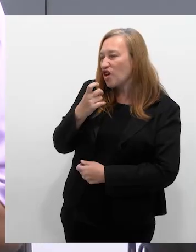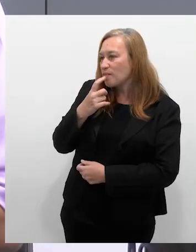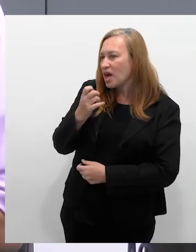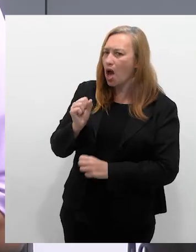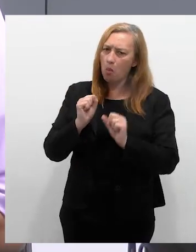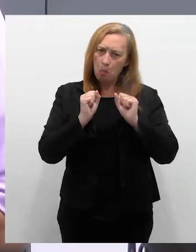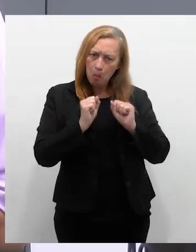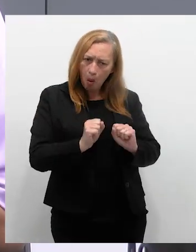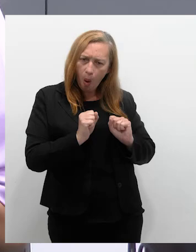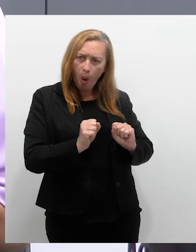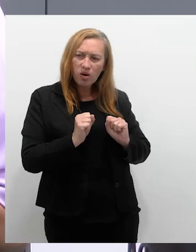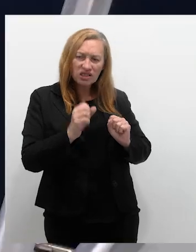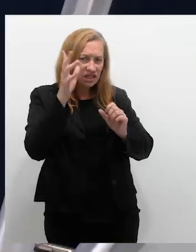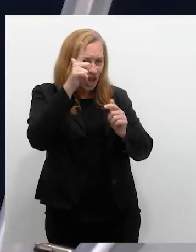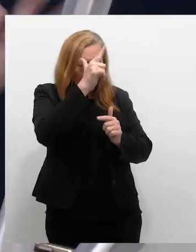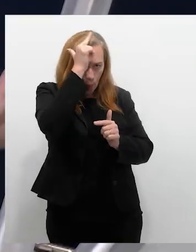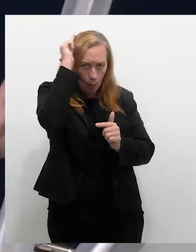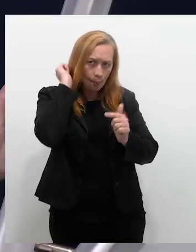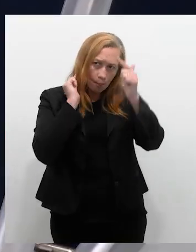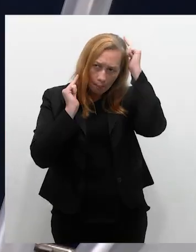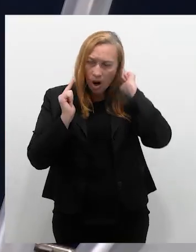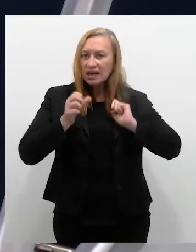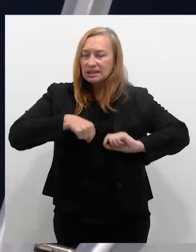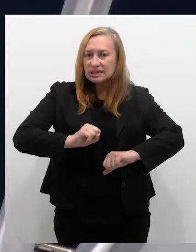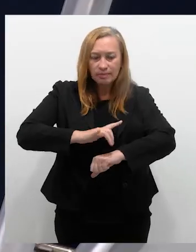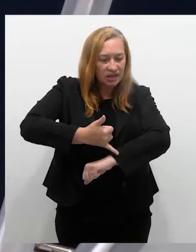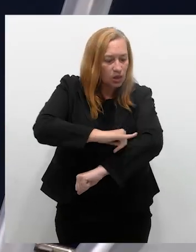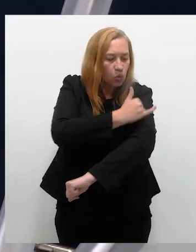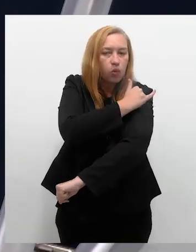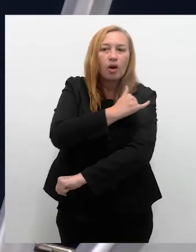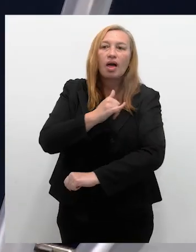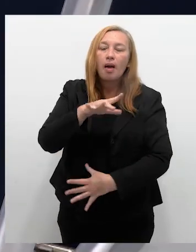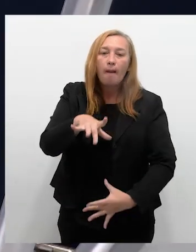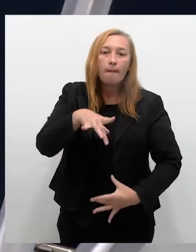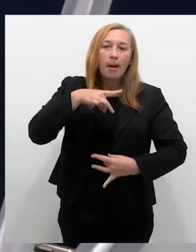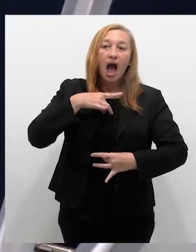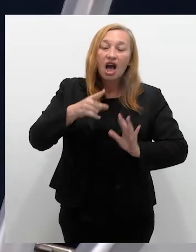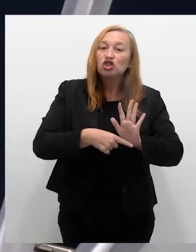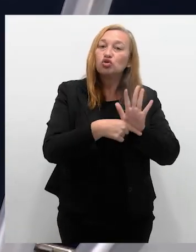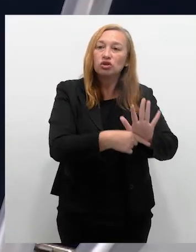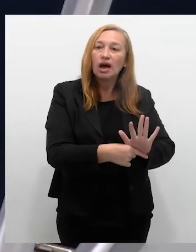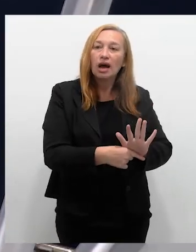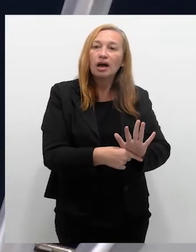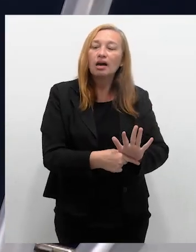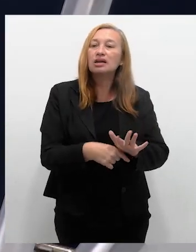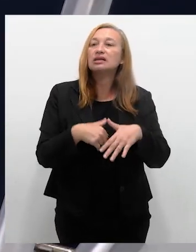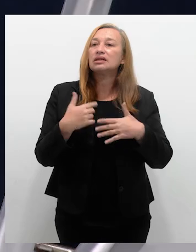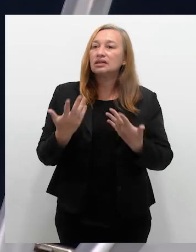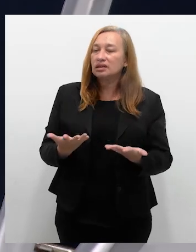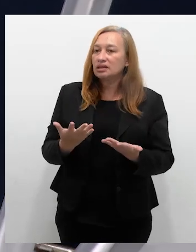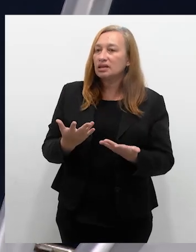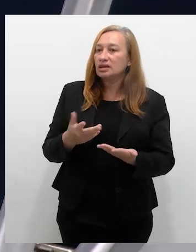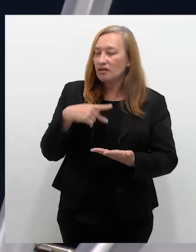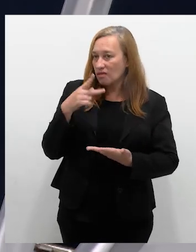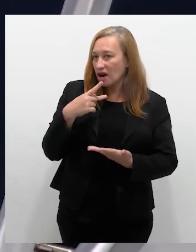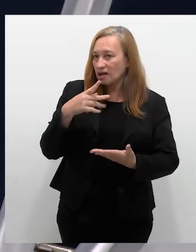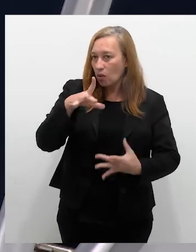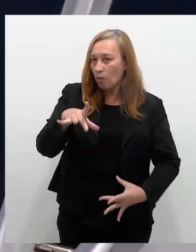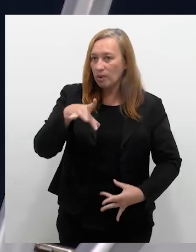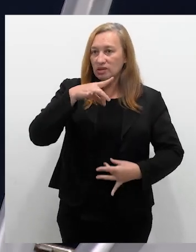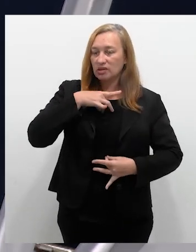tenho esse apego, precisar engordar, emagrecer. É pelo bem do personagem, né? Por contar uma